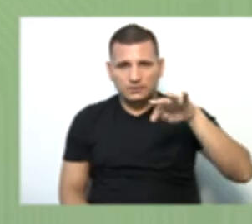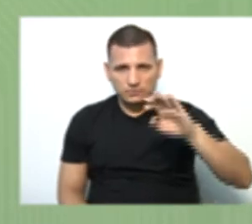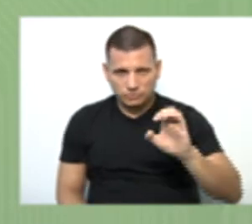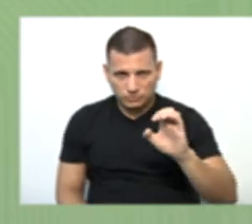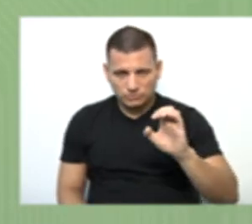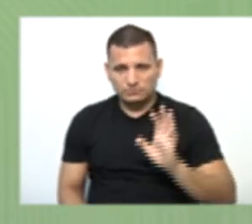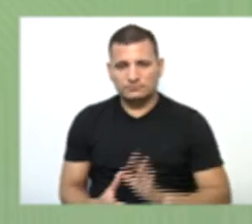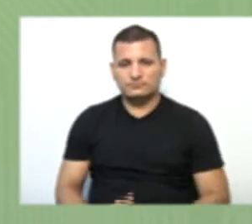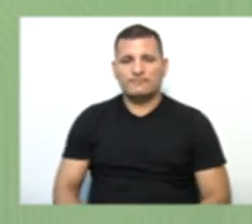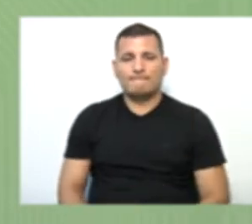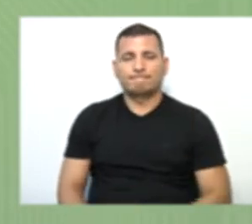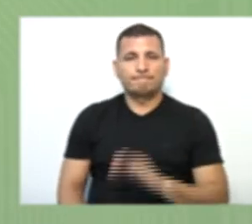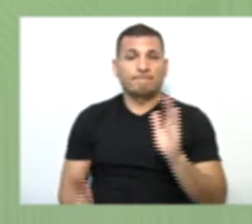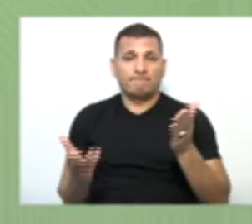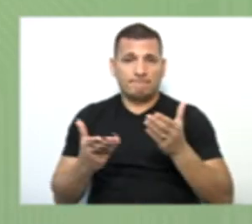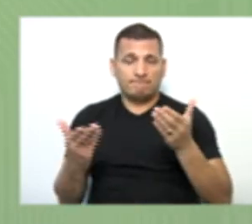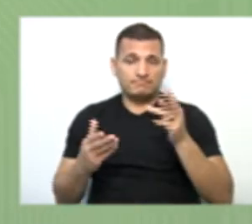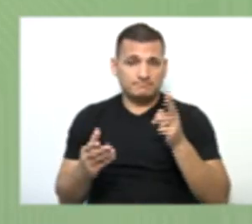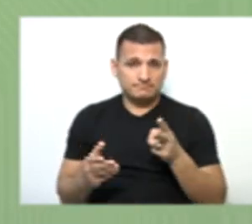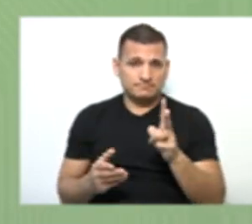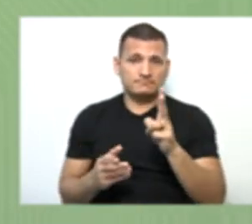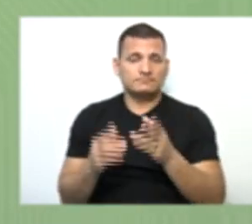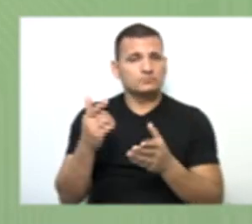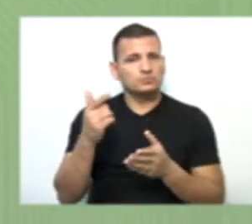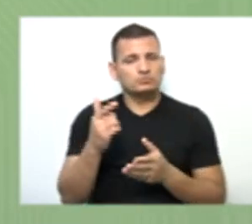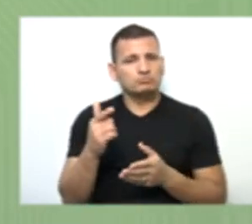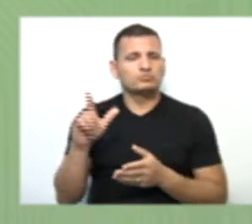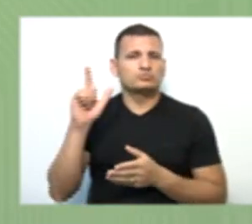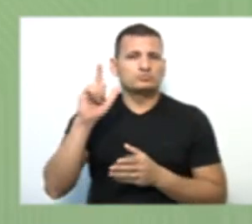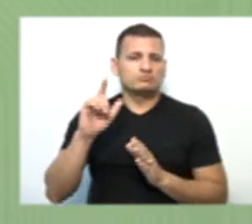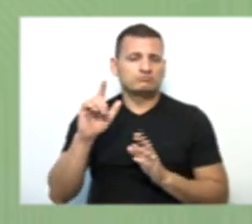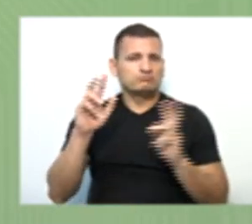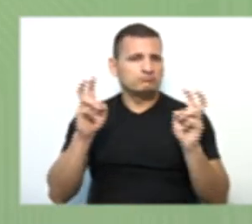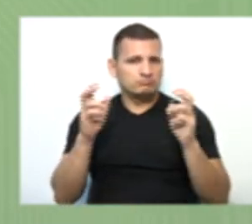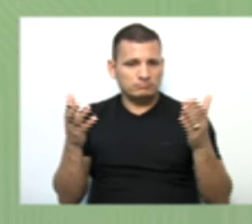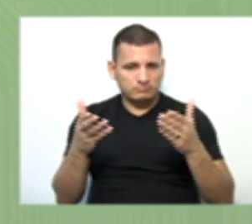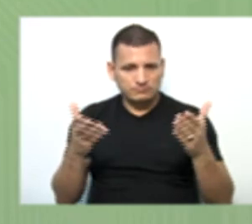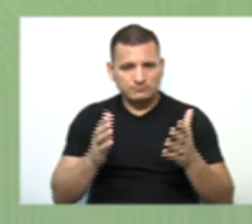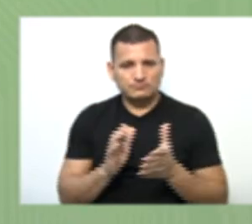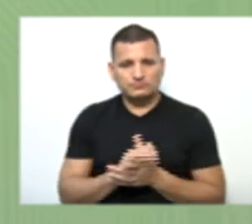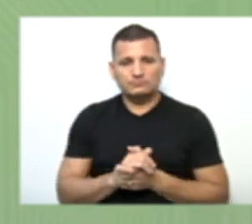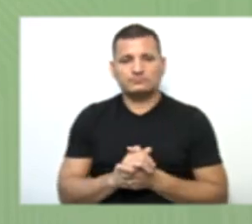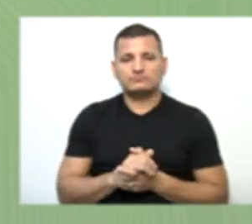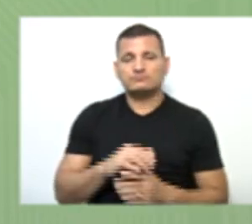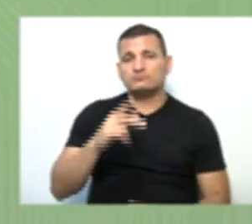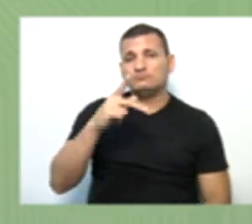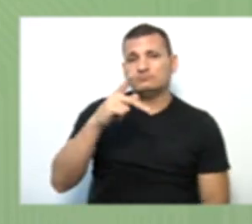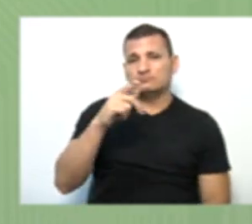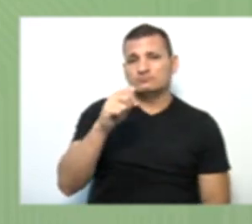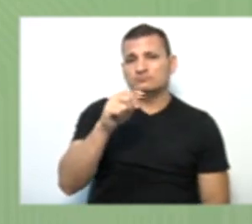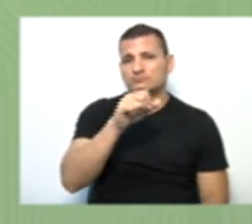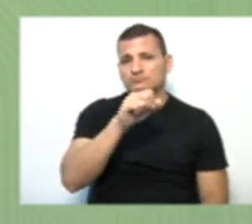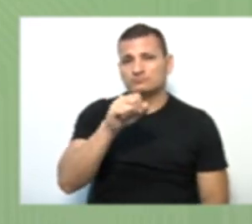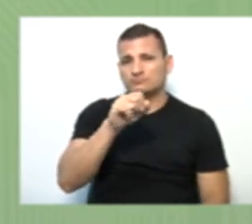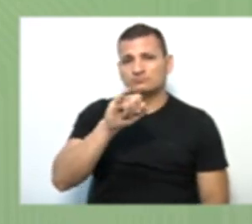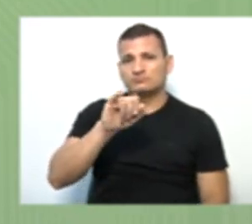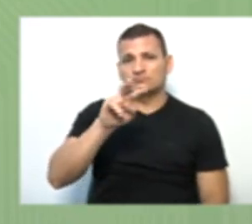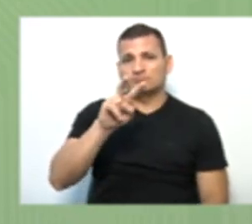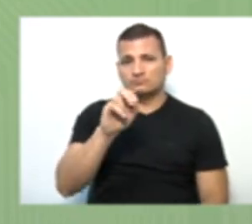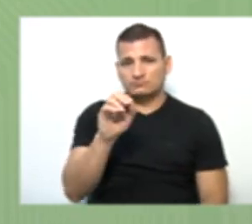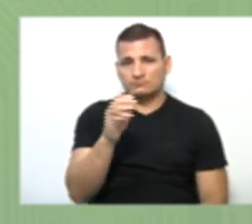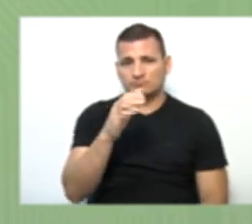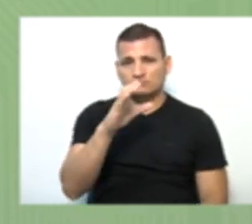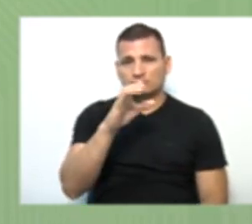Ok, continuando, né? Agora vamos para o outro lado. Nós encontramos o passivo circulante, que